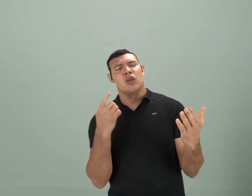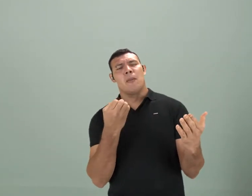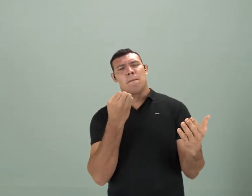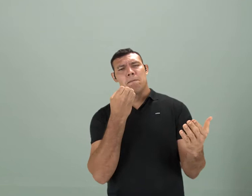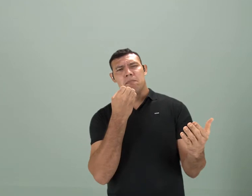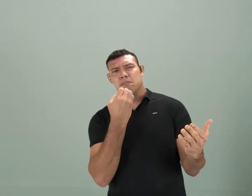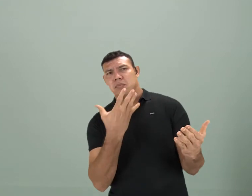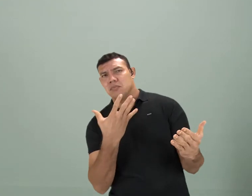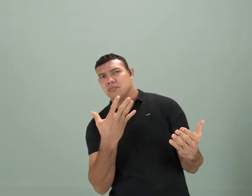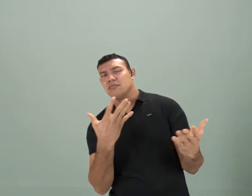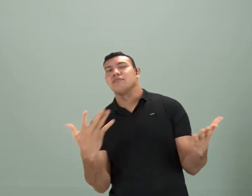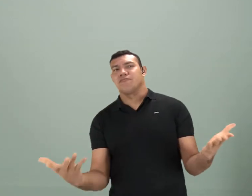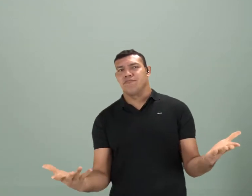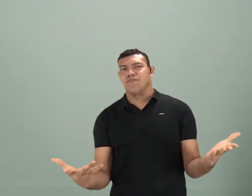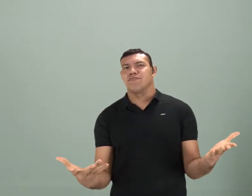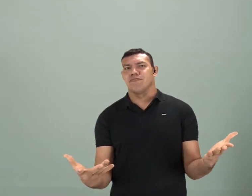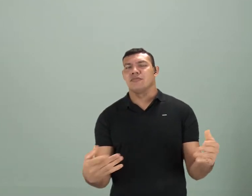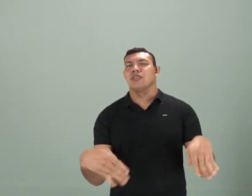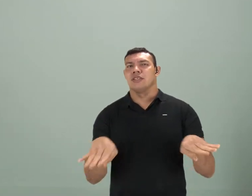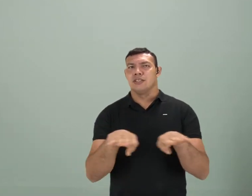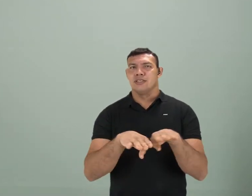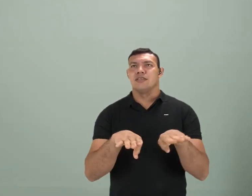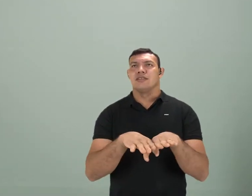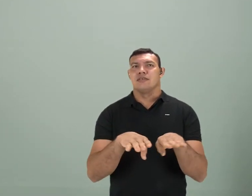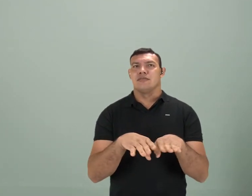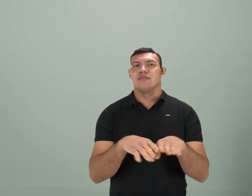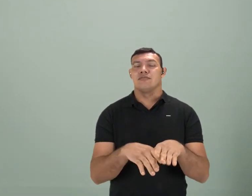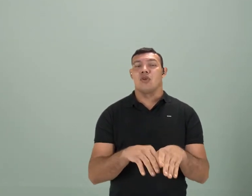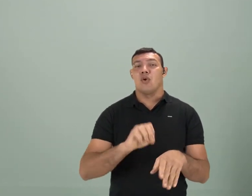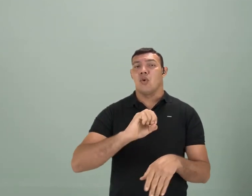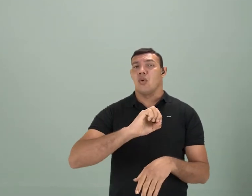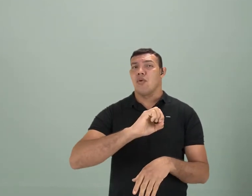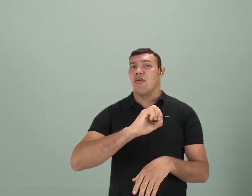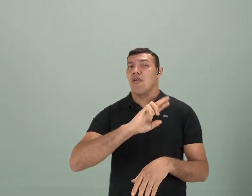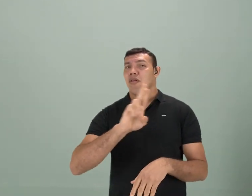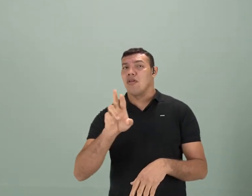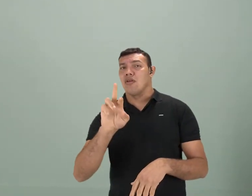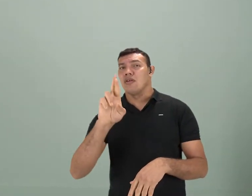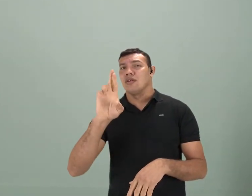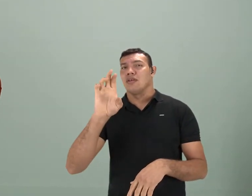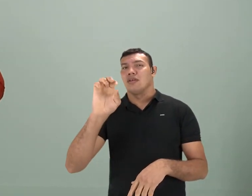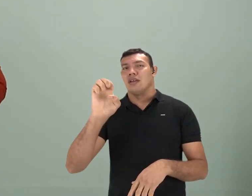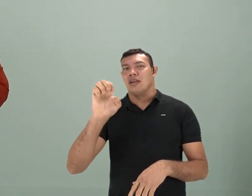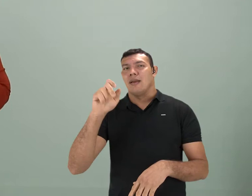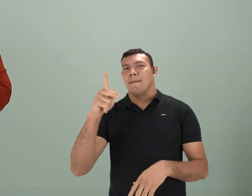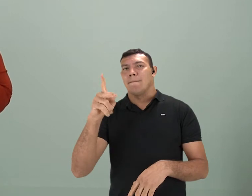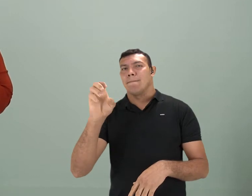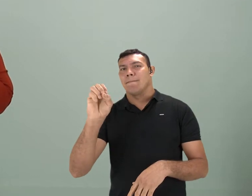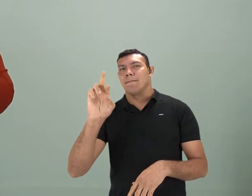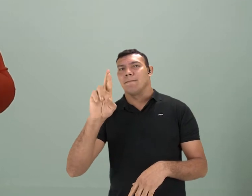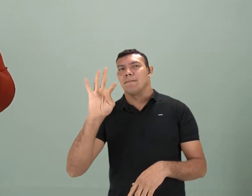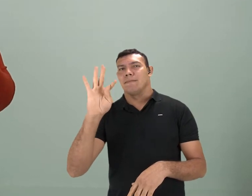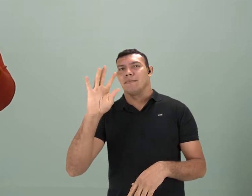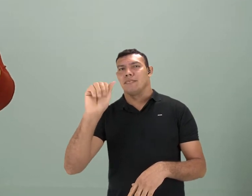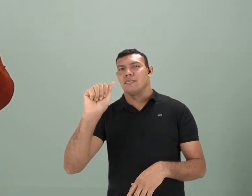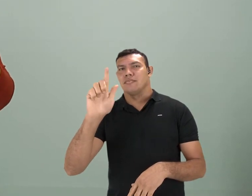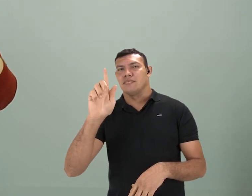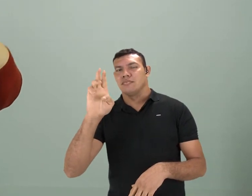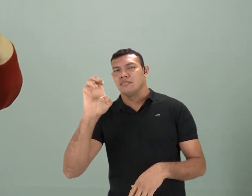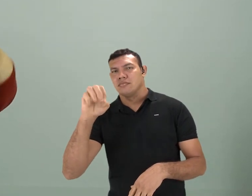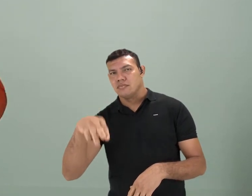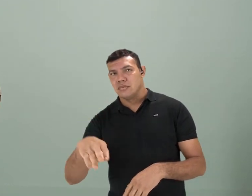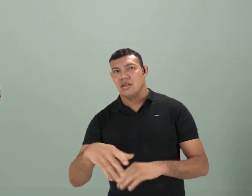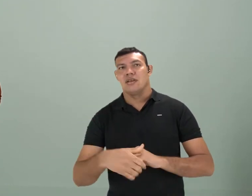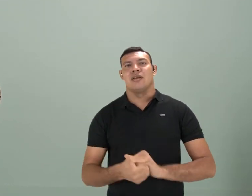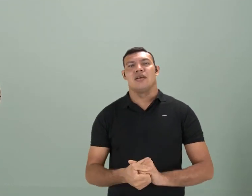outro gênero que também muita gente confunde, que é a reportagem. A notícia, ela é, como se diz,